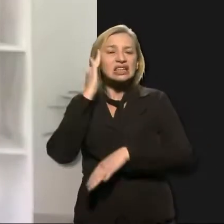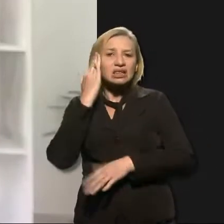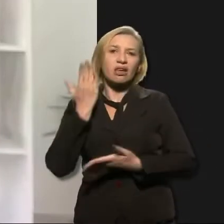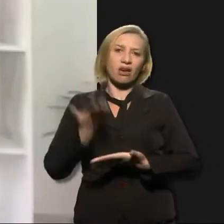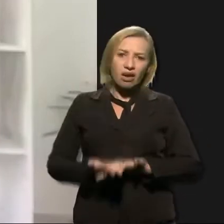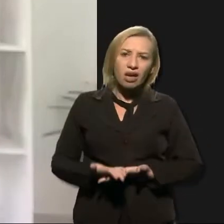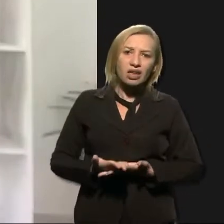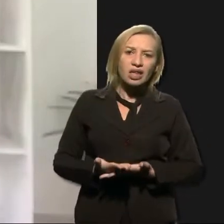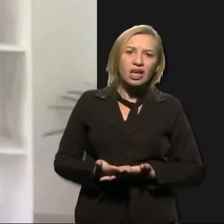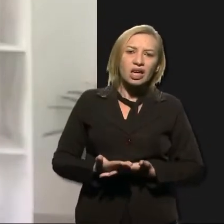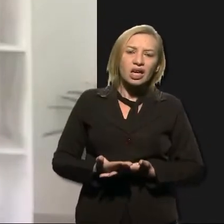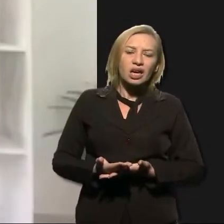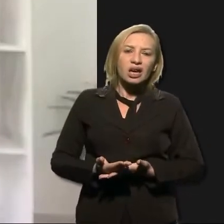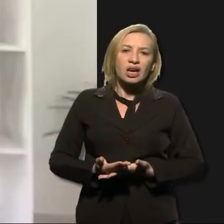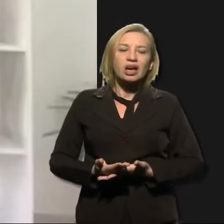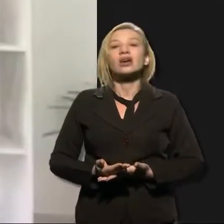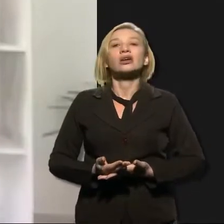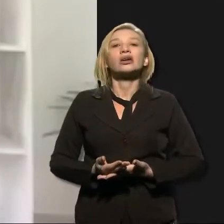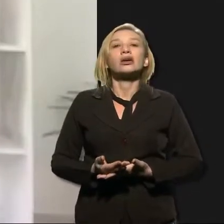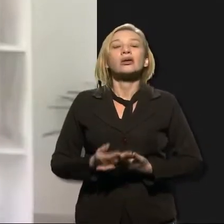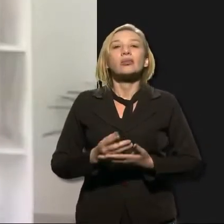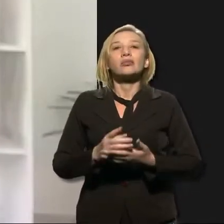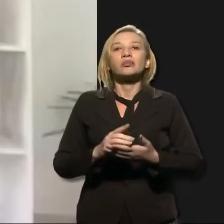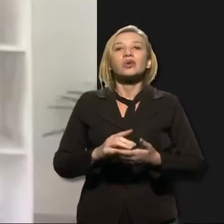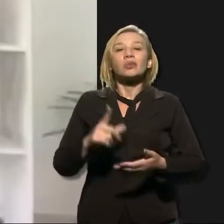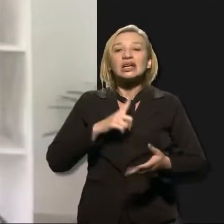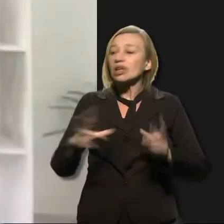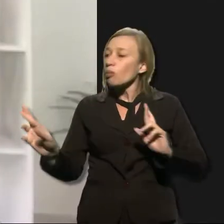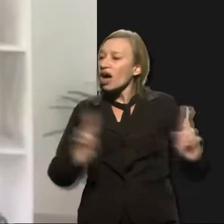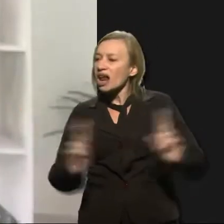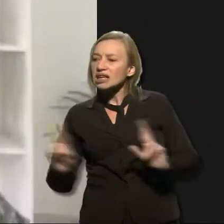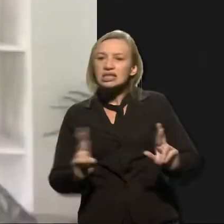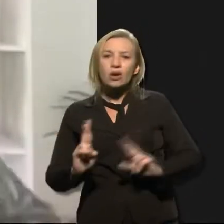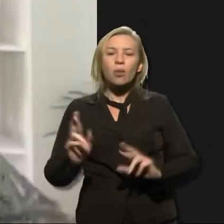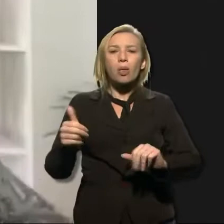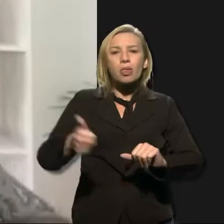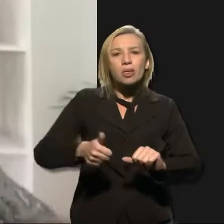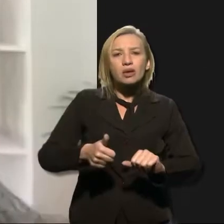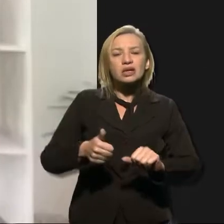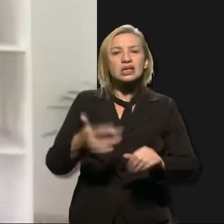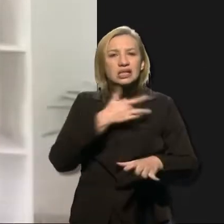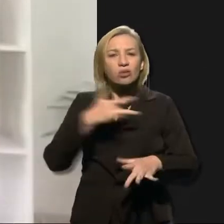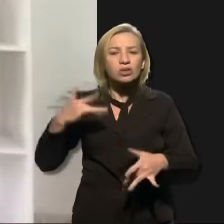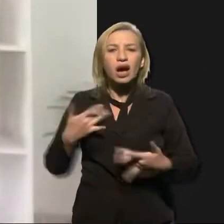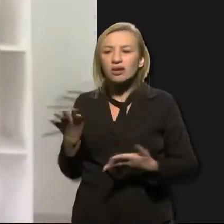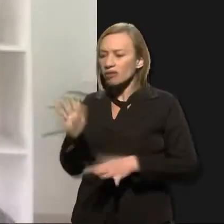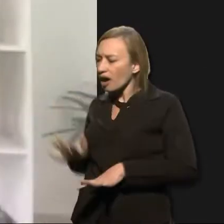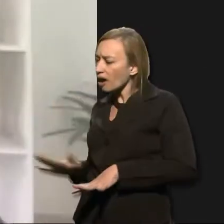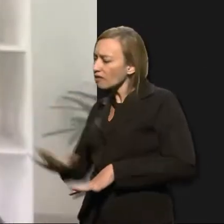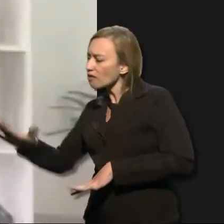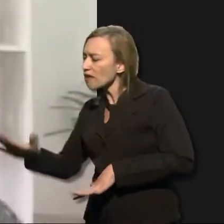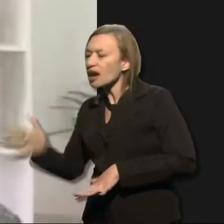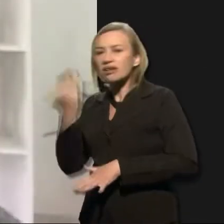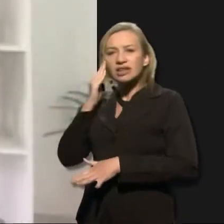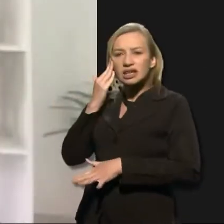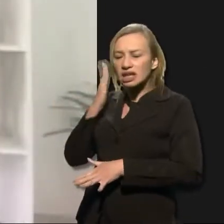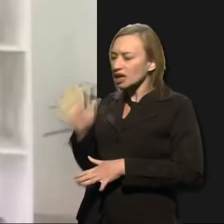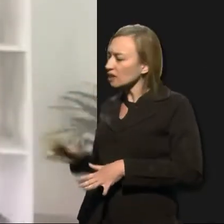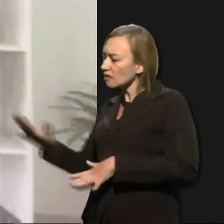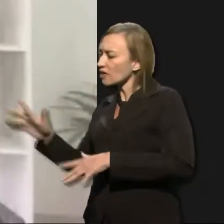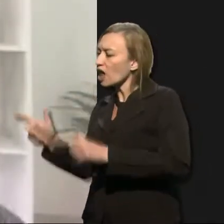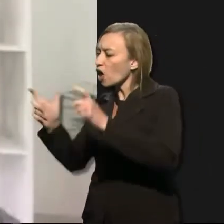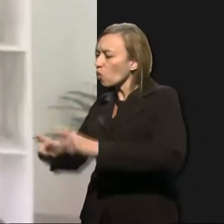que entender essas potencialidades até para que tenha uma relação mais saudável com a favela, entendendo a